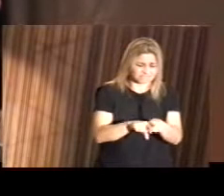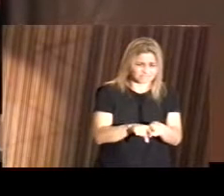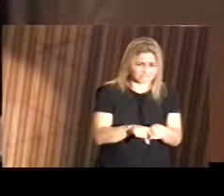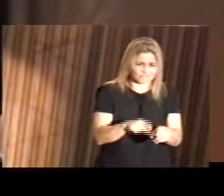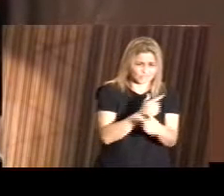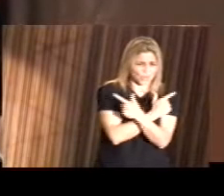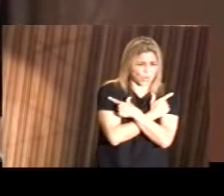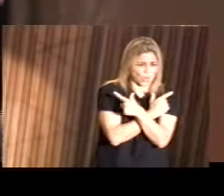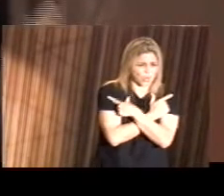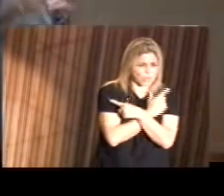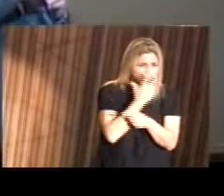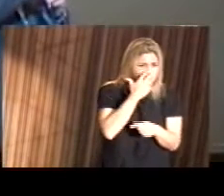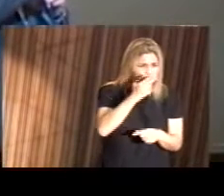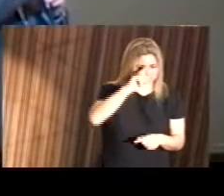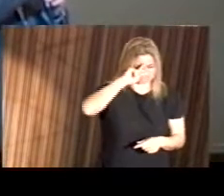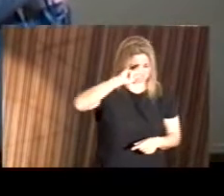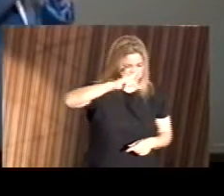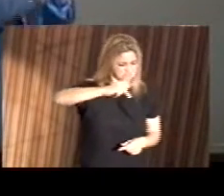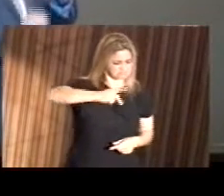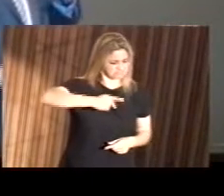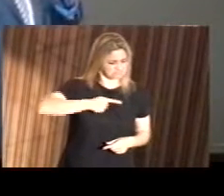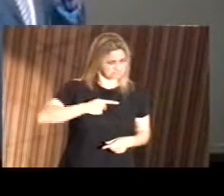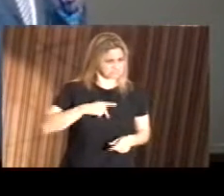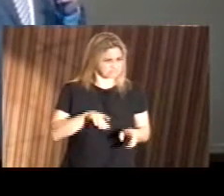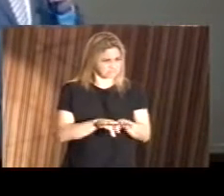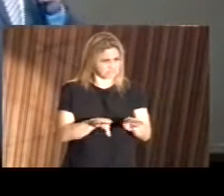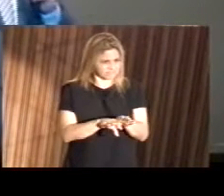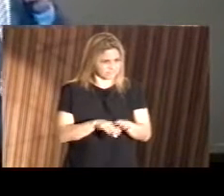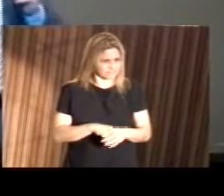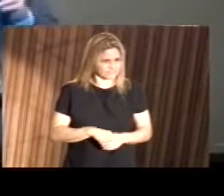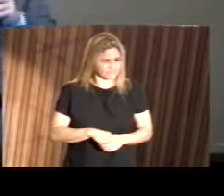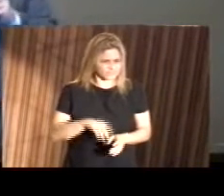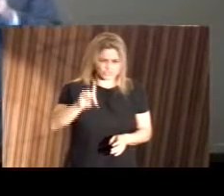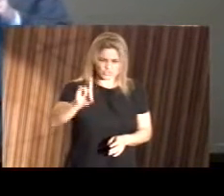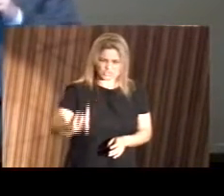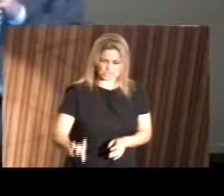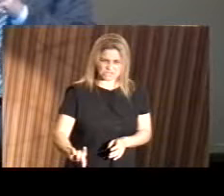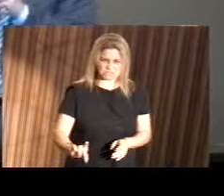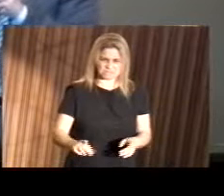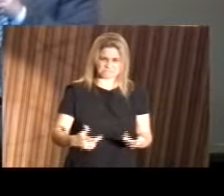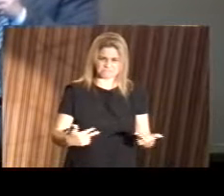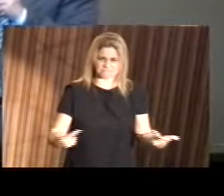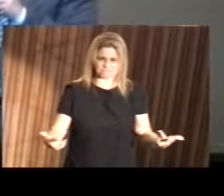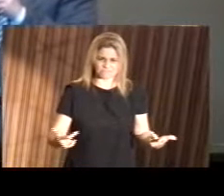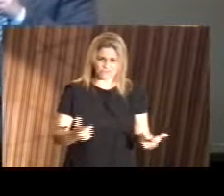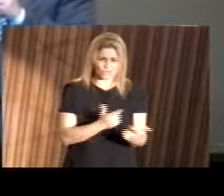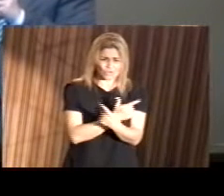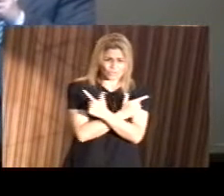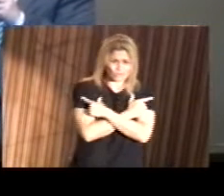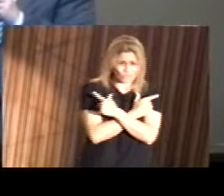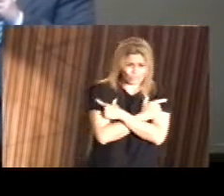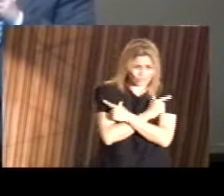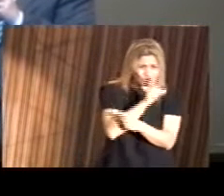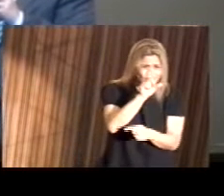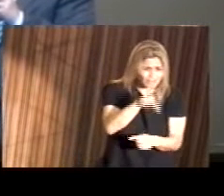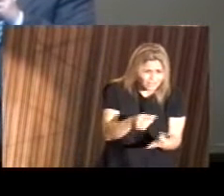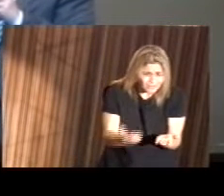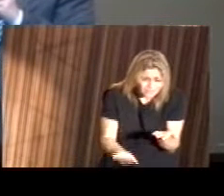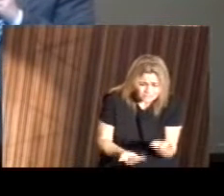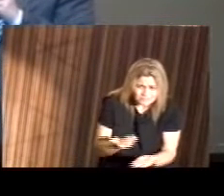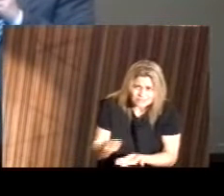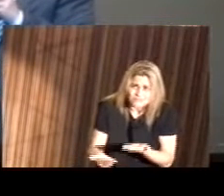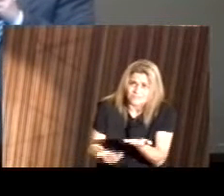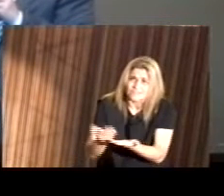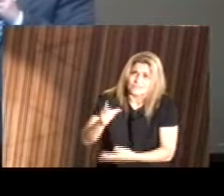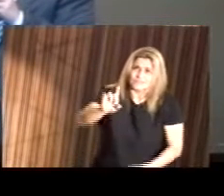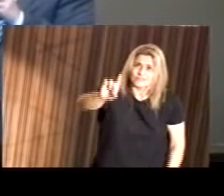de Ló. E o pior é que Ló era um servo de Deus, e